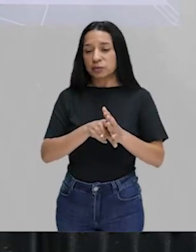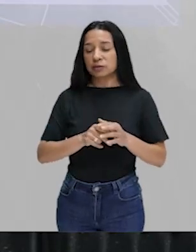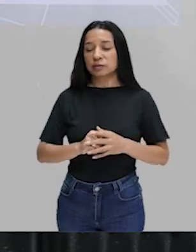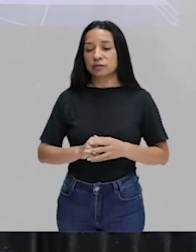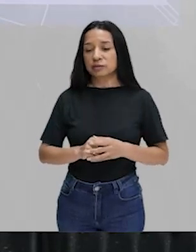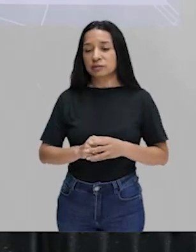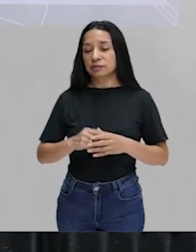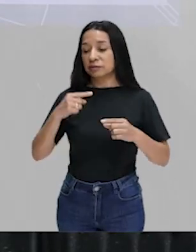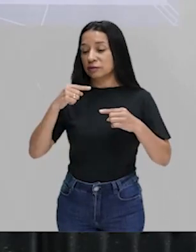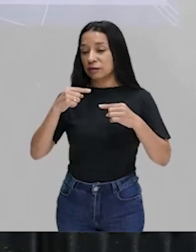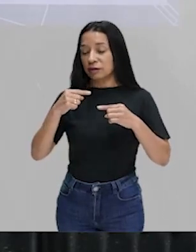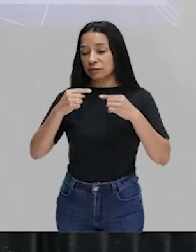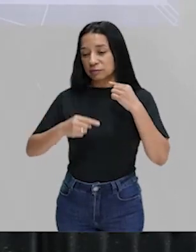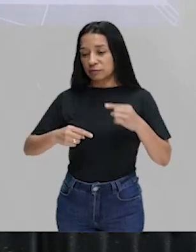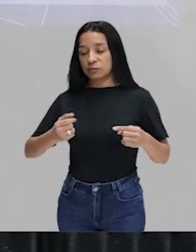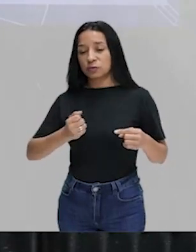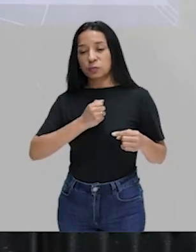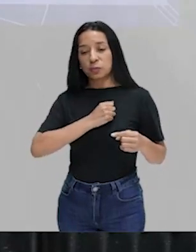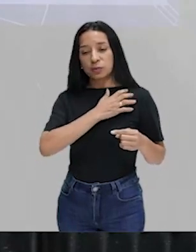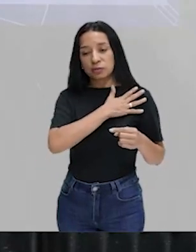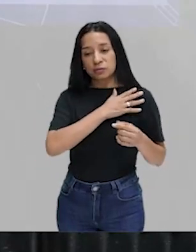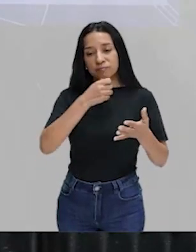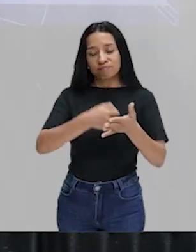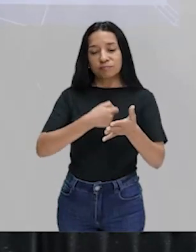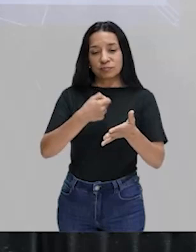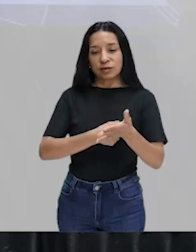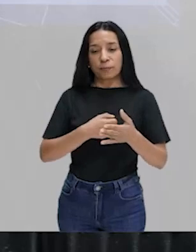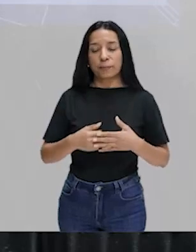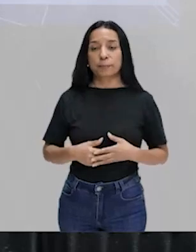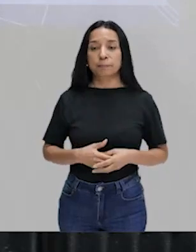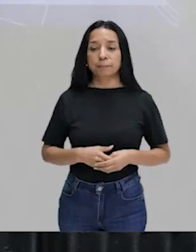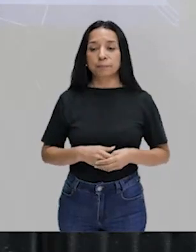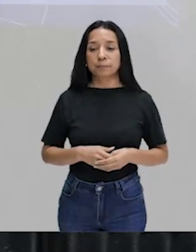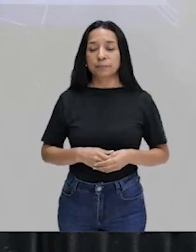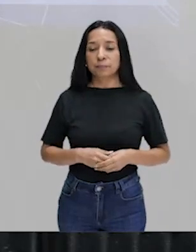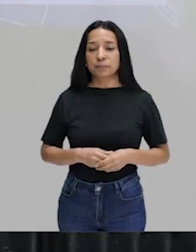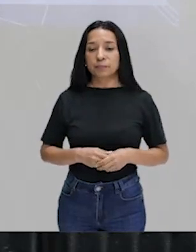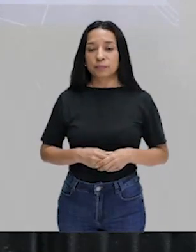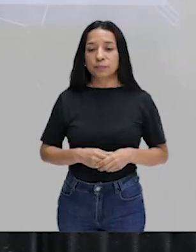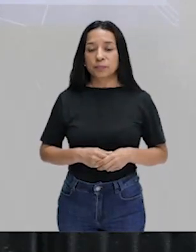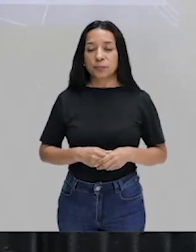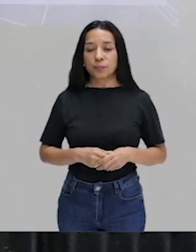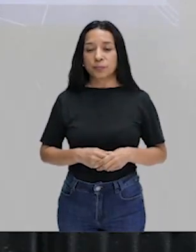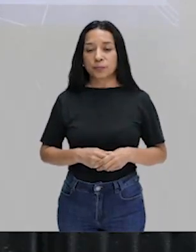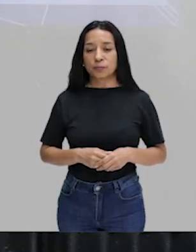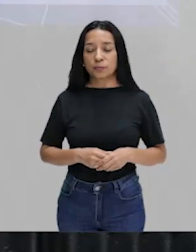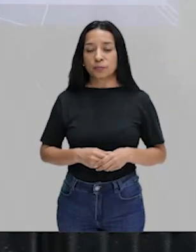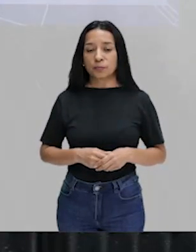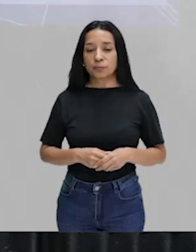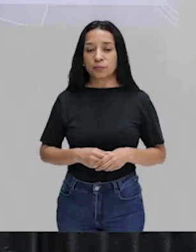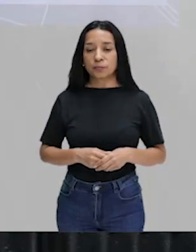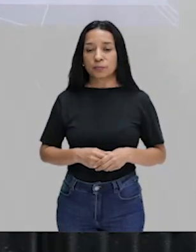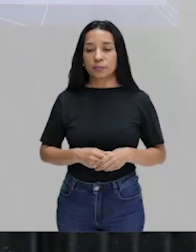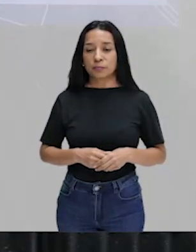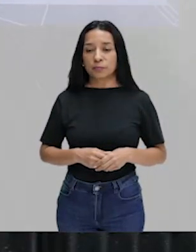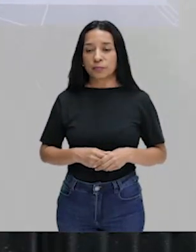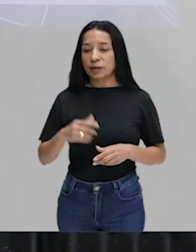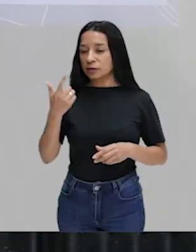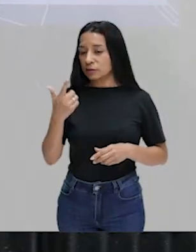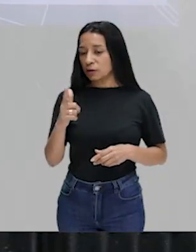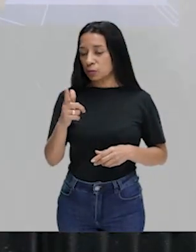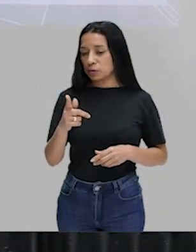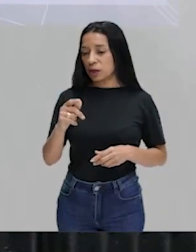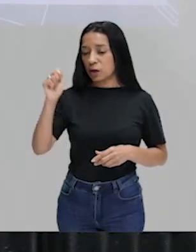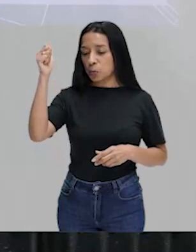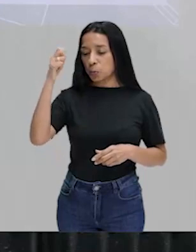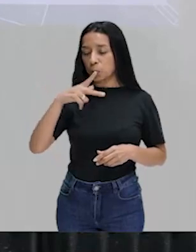regime militar. Aí ela fala assim: pedi a cada estrela fria um brilho de aluguel. Sem luz própria,